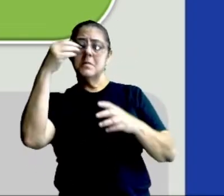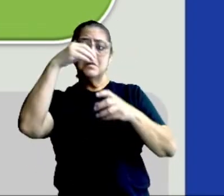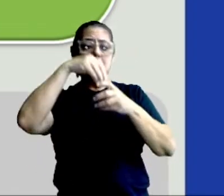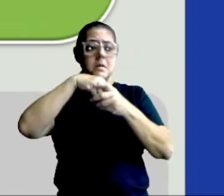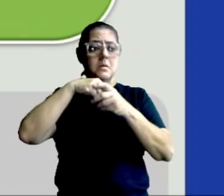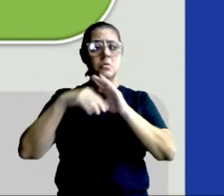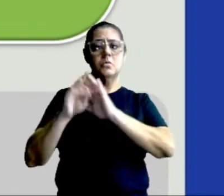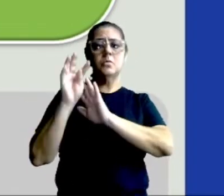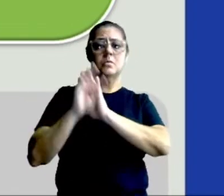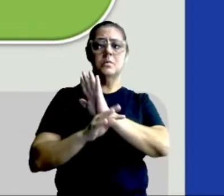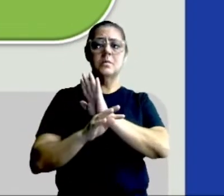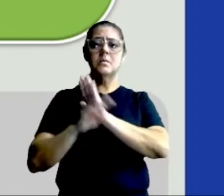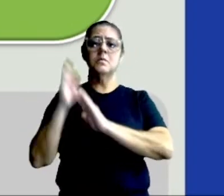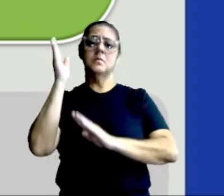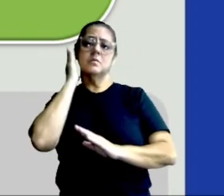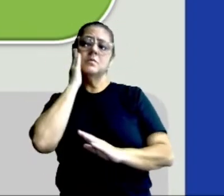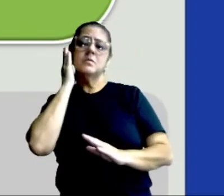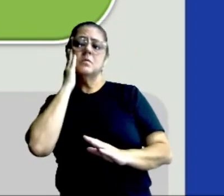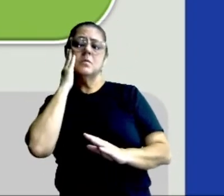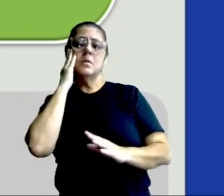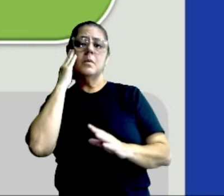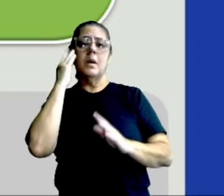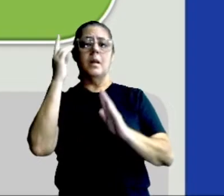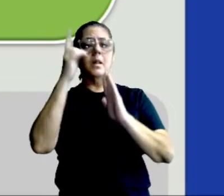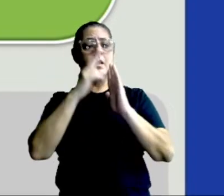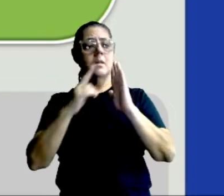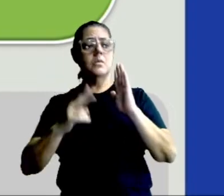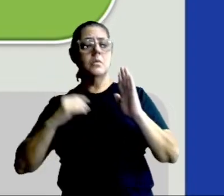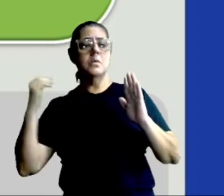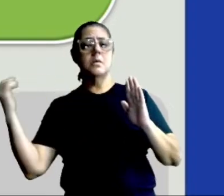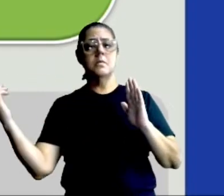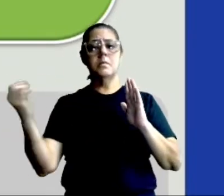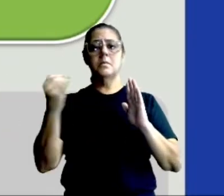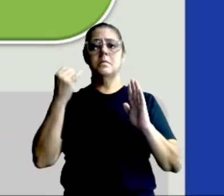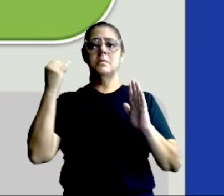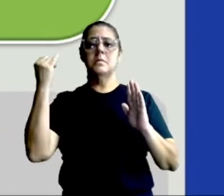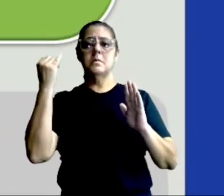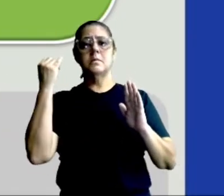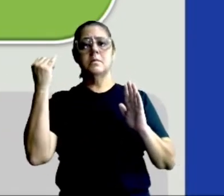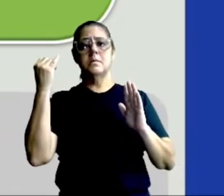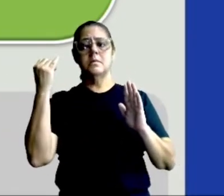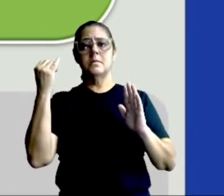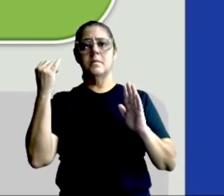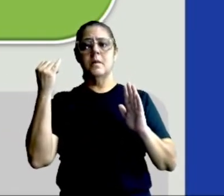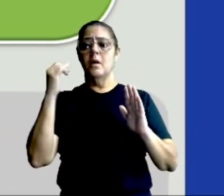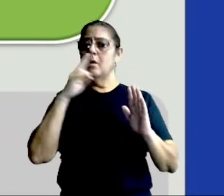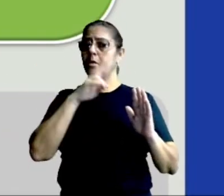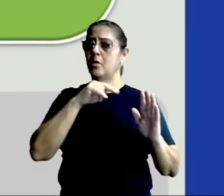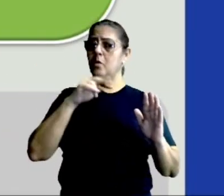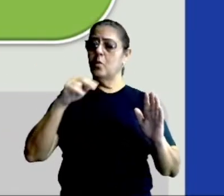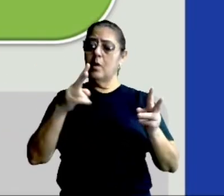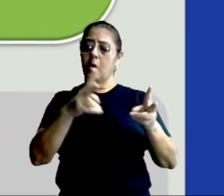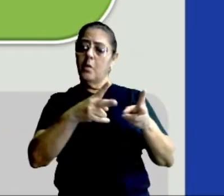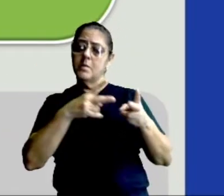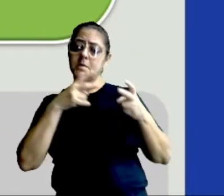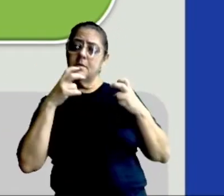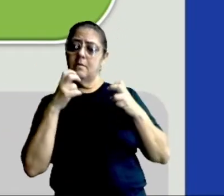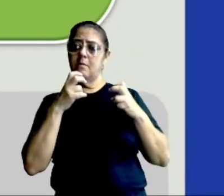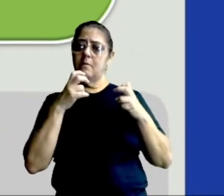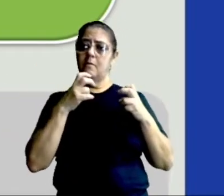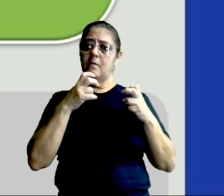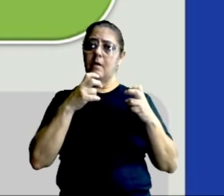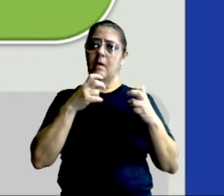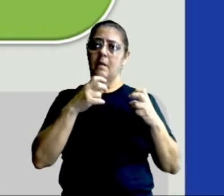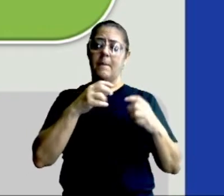do que está acontecendo por isso que a leitura é essencial nunca deixa de ler e nunca deixa de observar esses